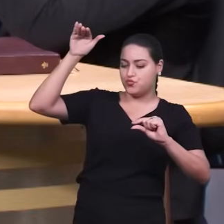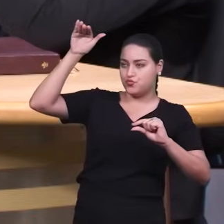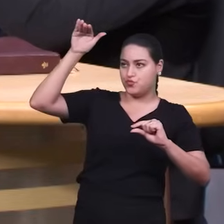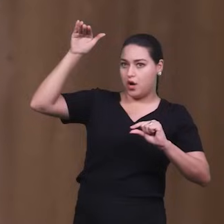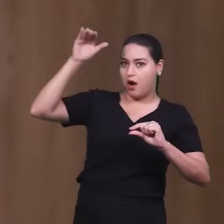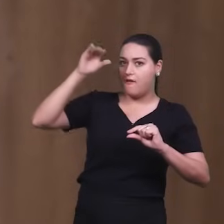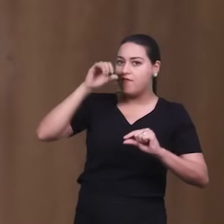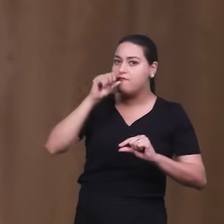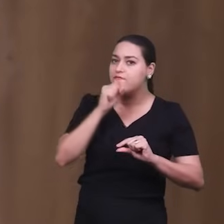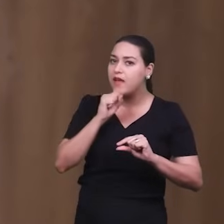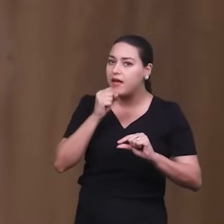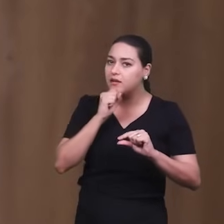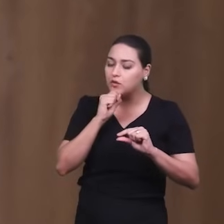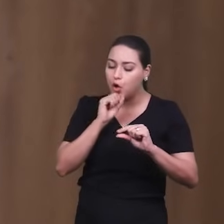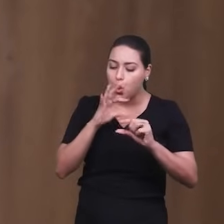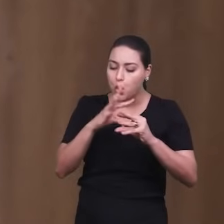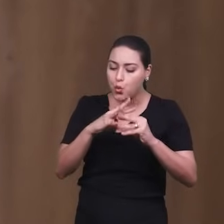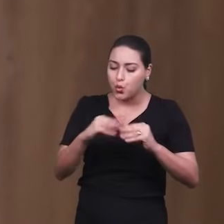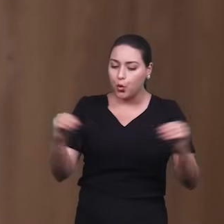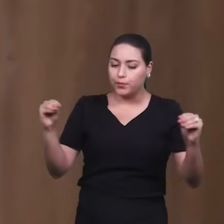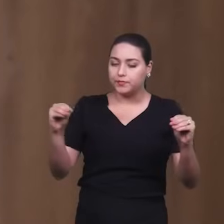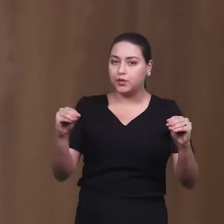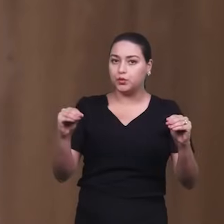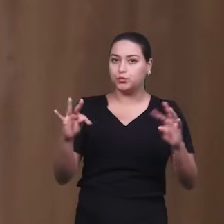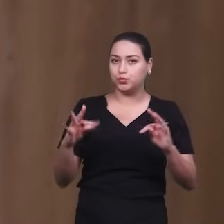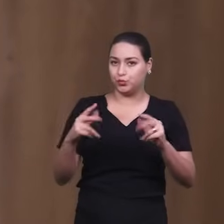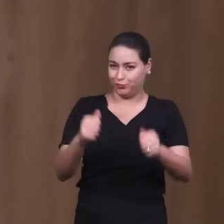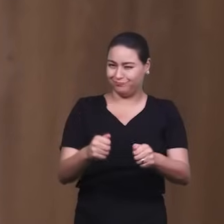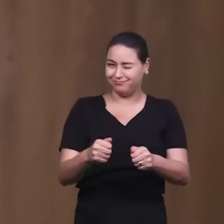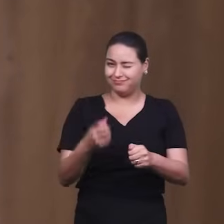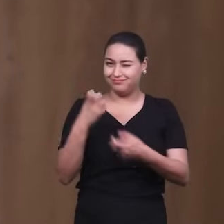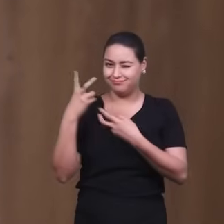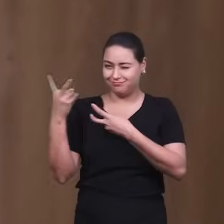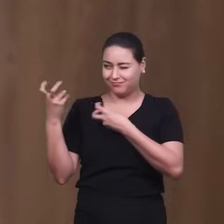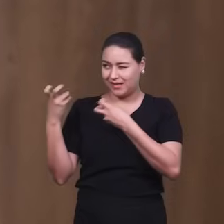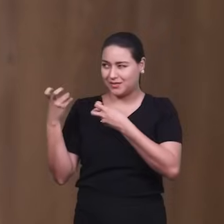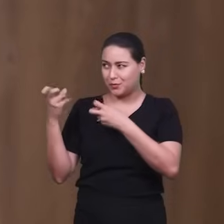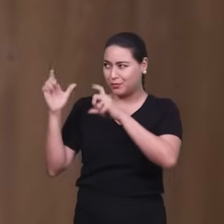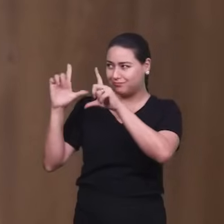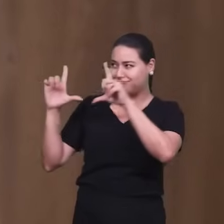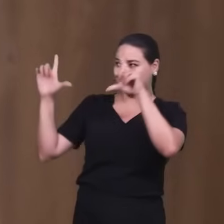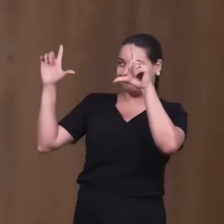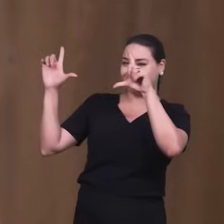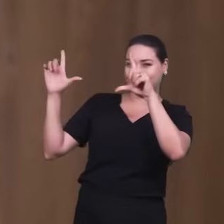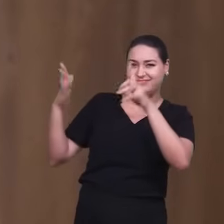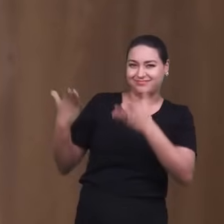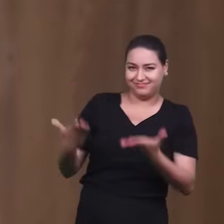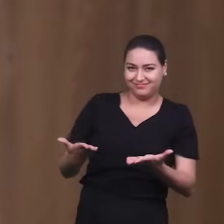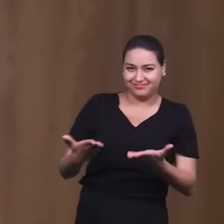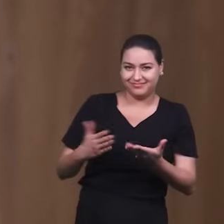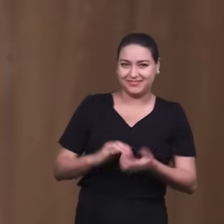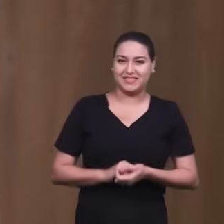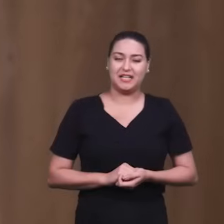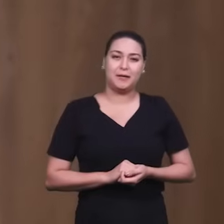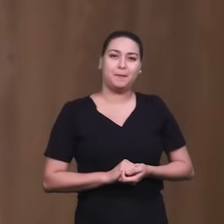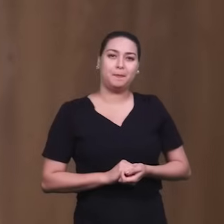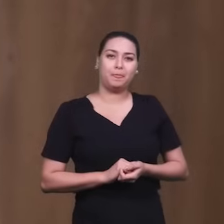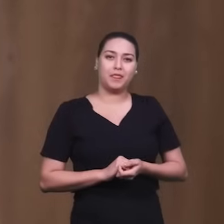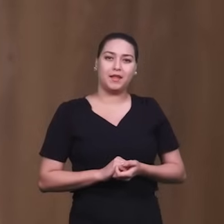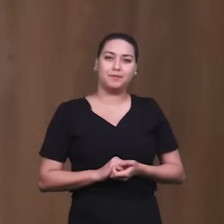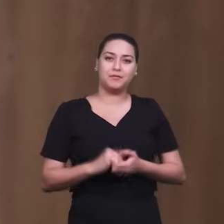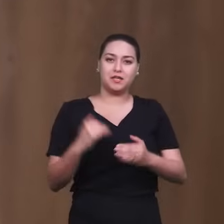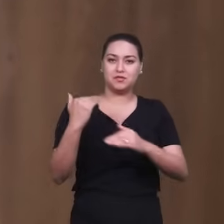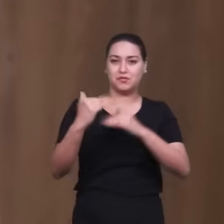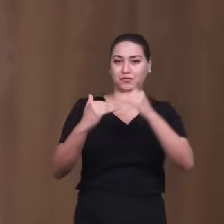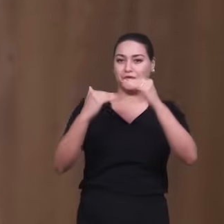forma didática, para nós mostrarmos aqui que ao longo do desenvolvimento humano, esse relógio molecular